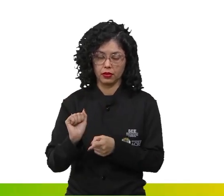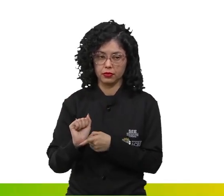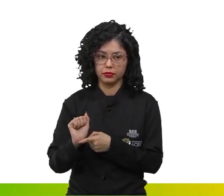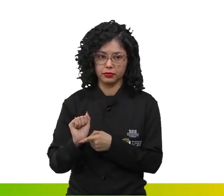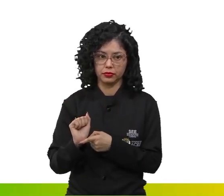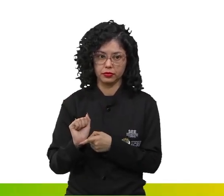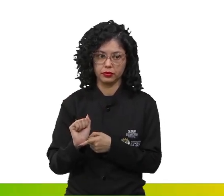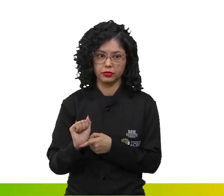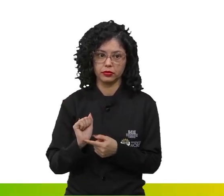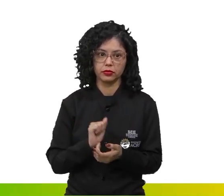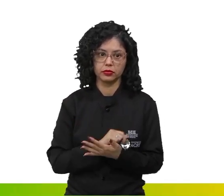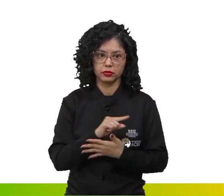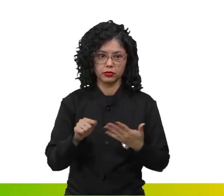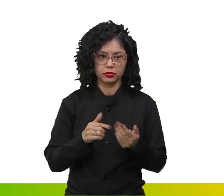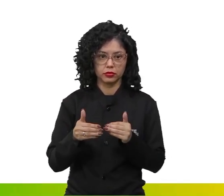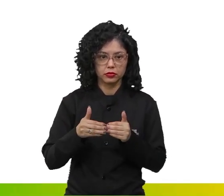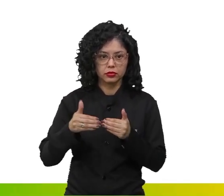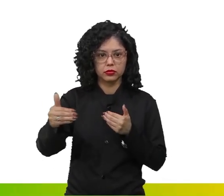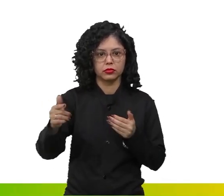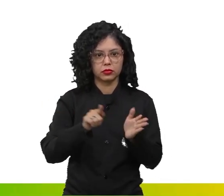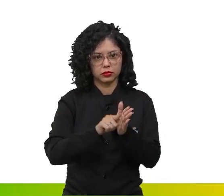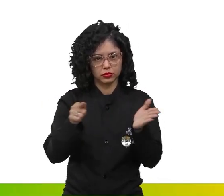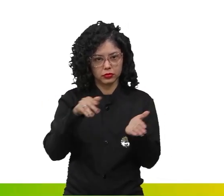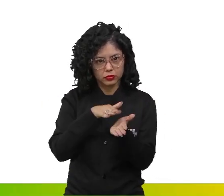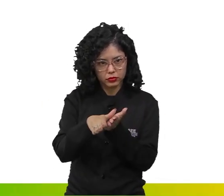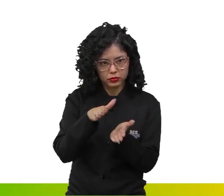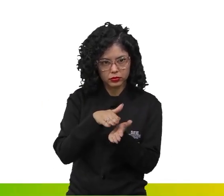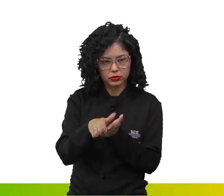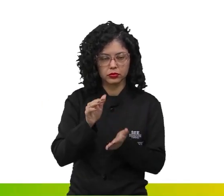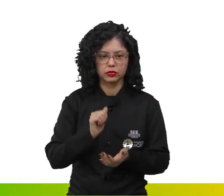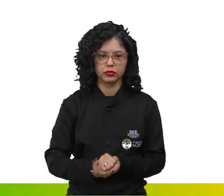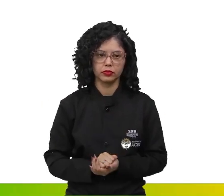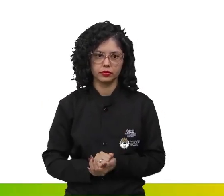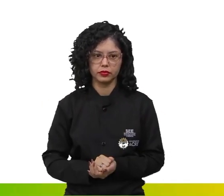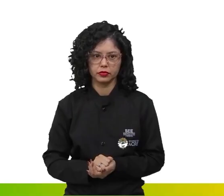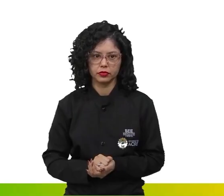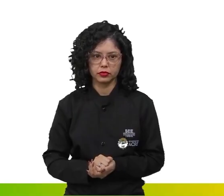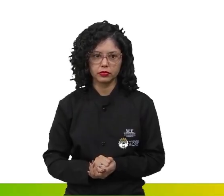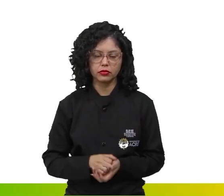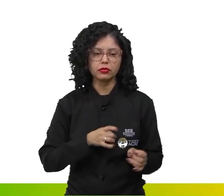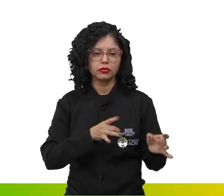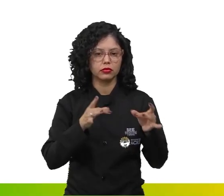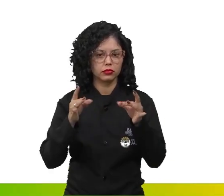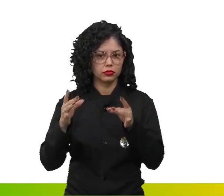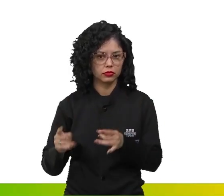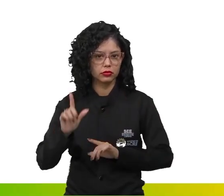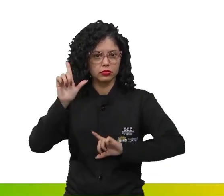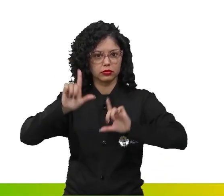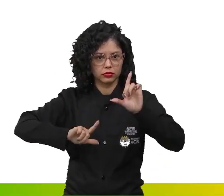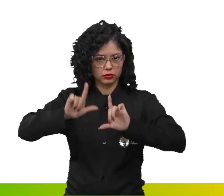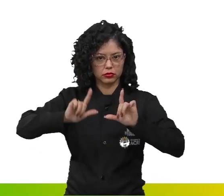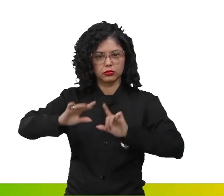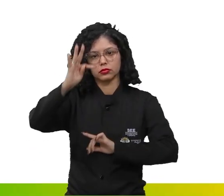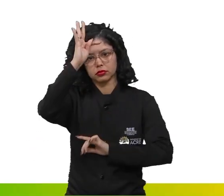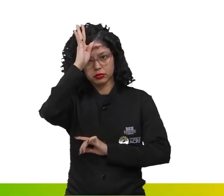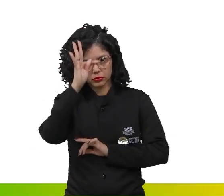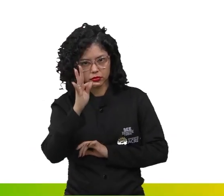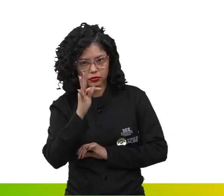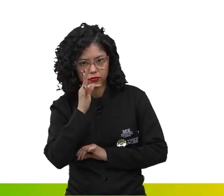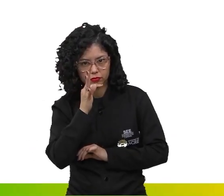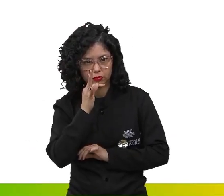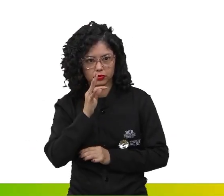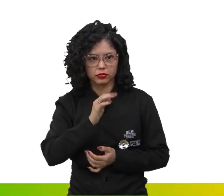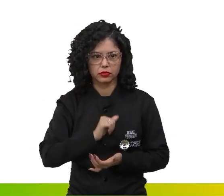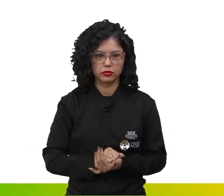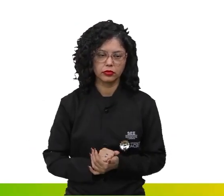estão: letra A, discursos longos em jornais impressos. Letra B, comerciais